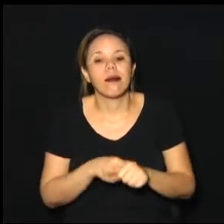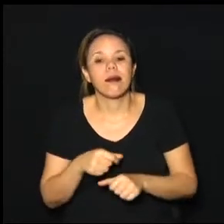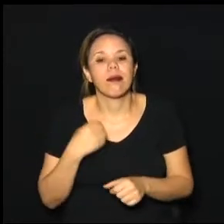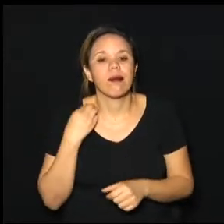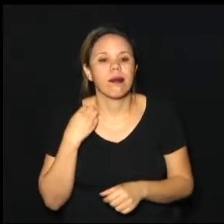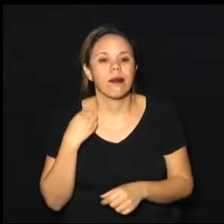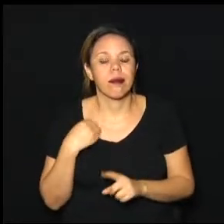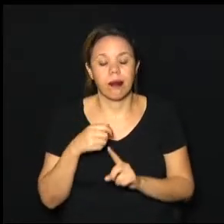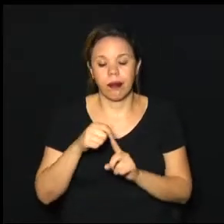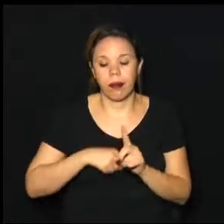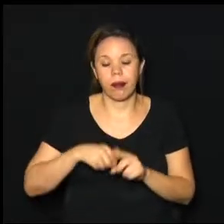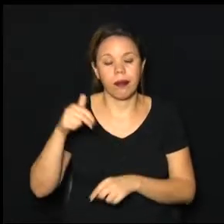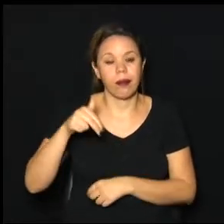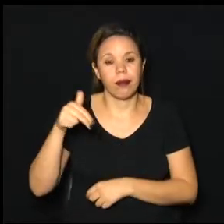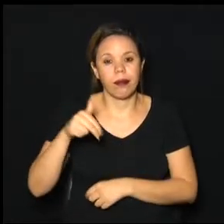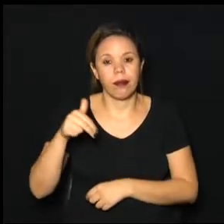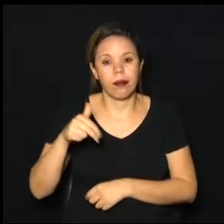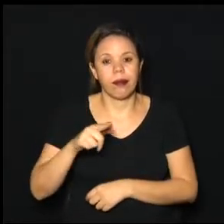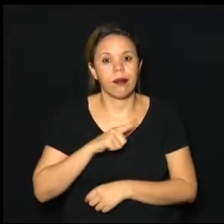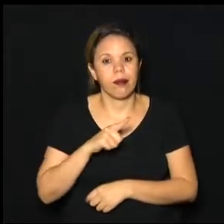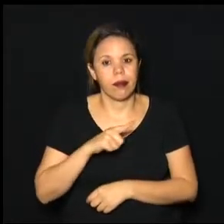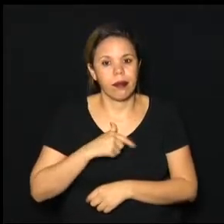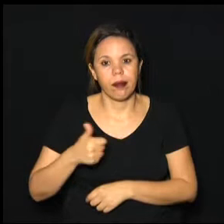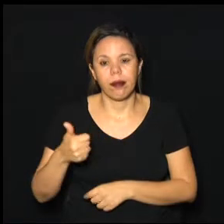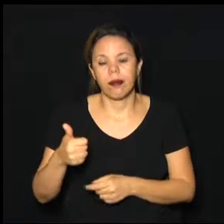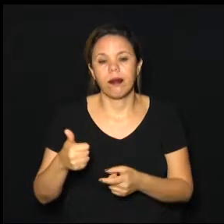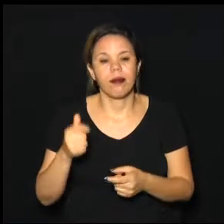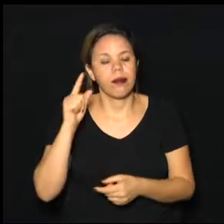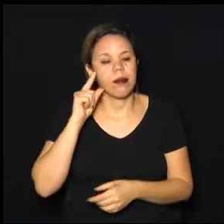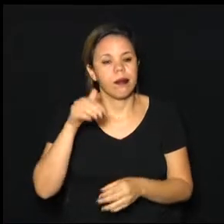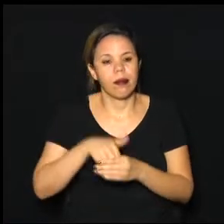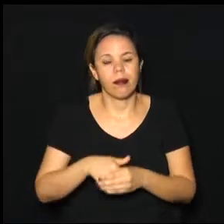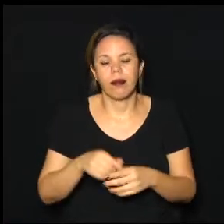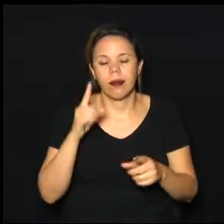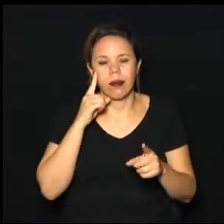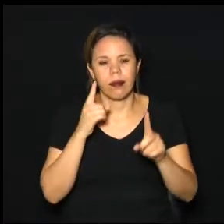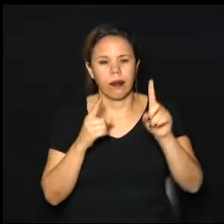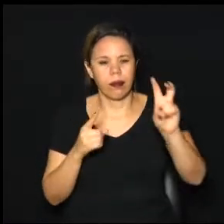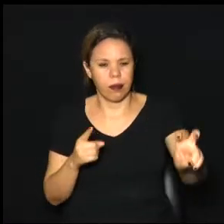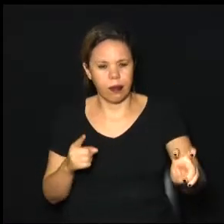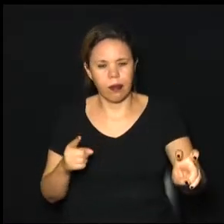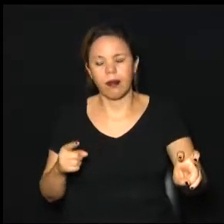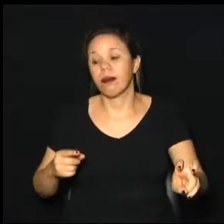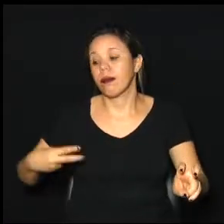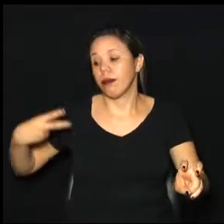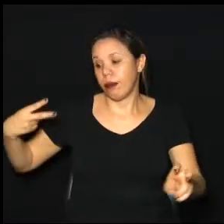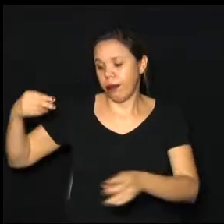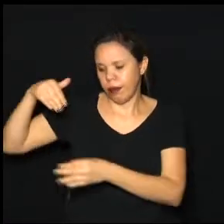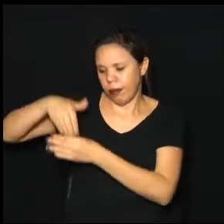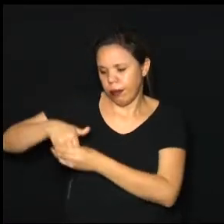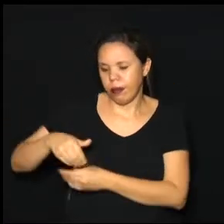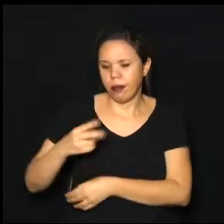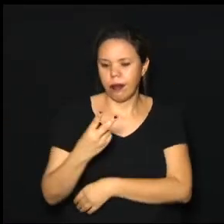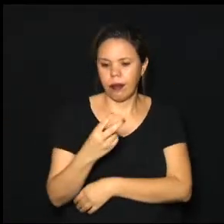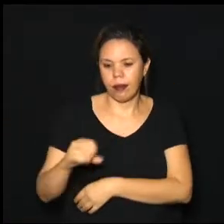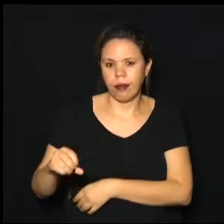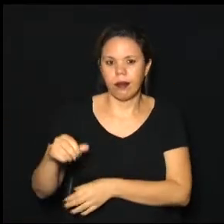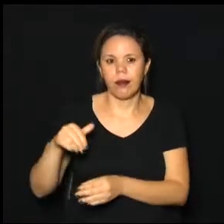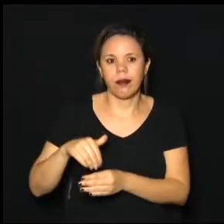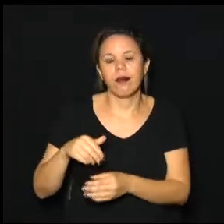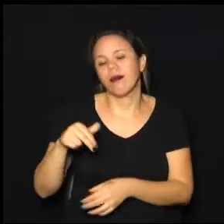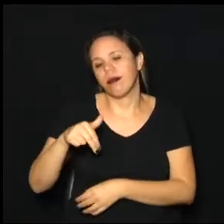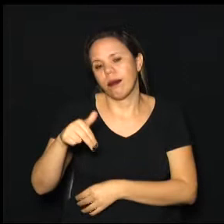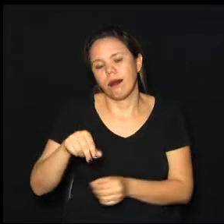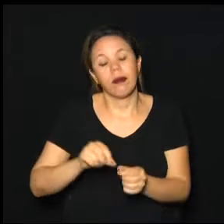foram para o mês de novembro. Nós teremos o primeiro turno dia 15 de novembro, o segundo turno dia 29 de novembro. Só que com isso